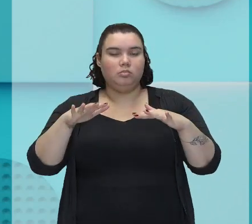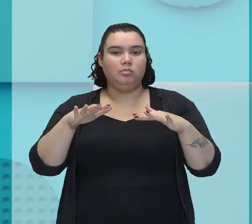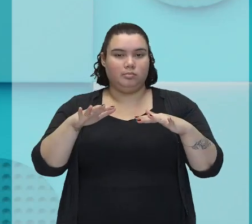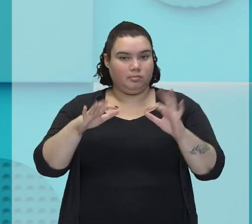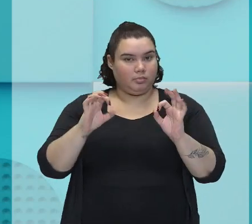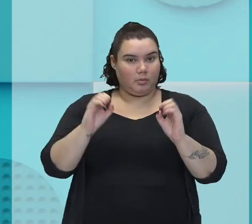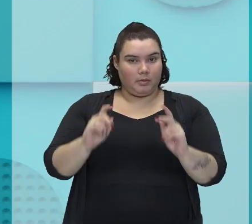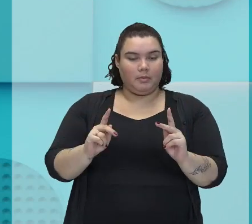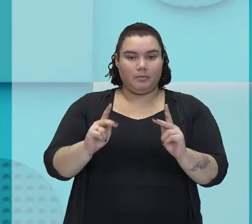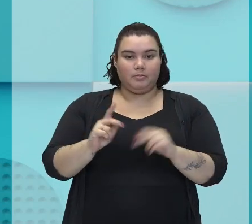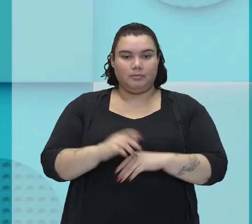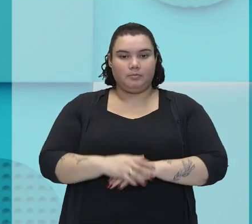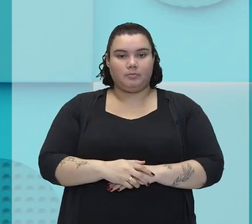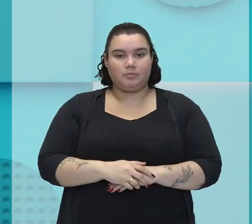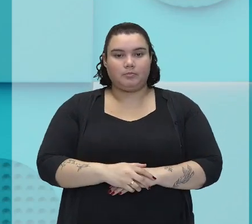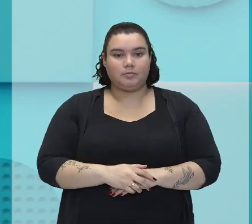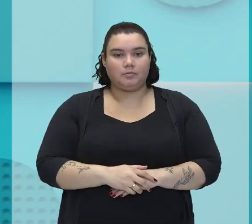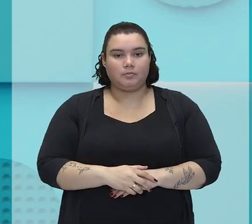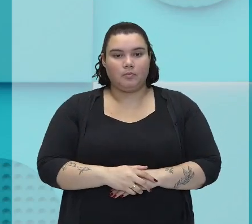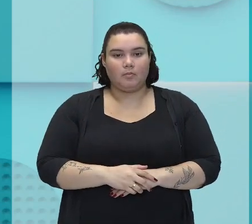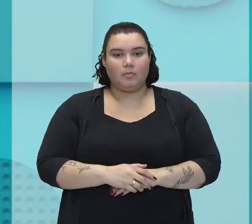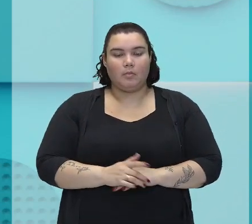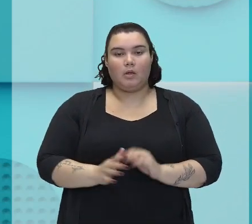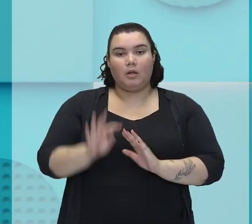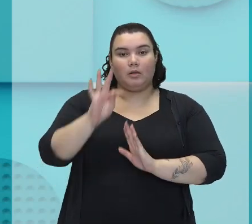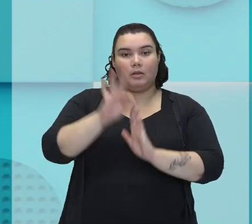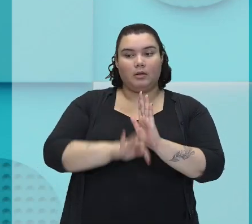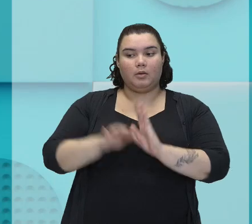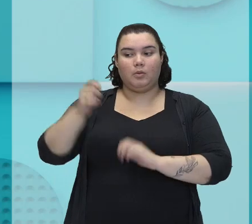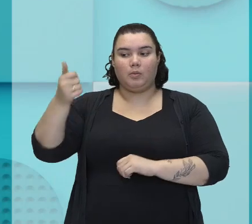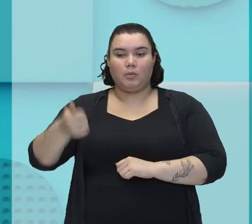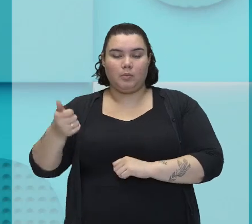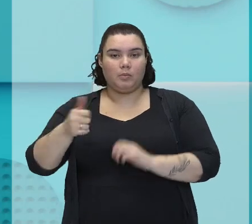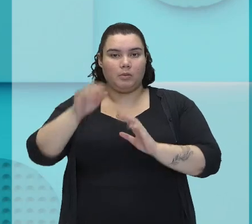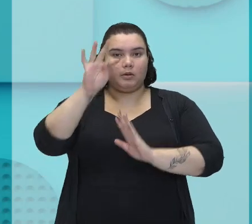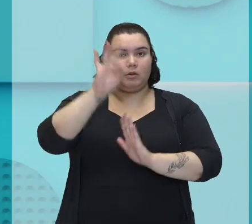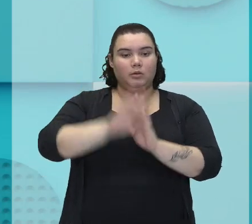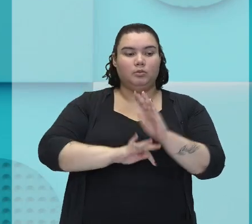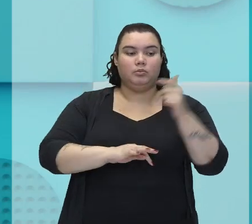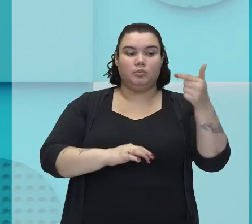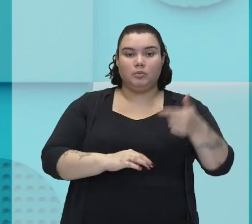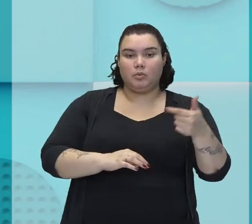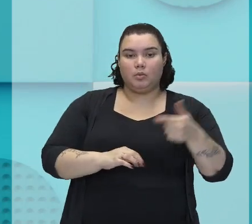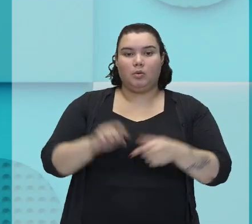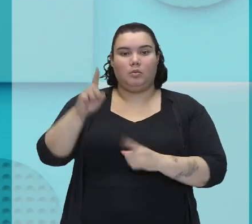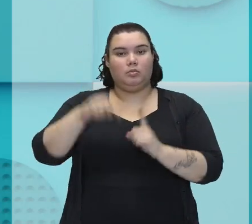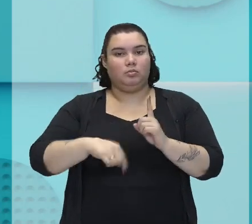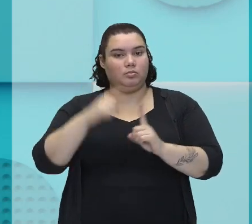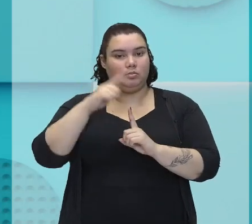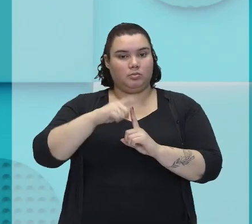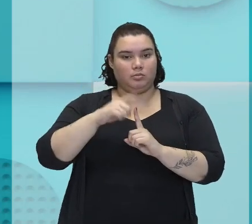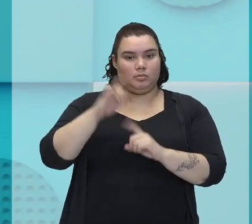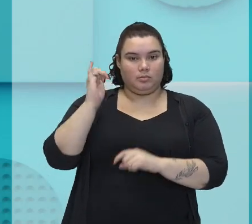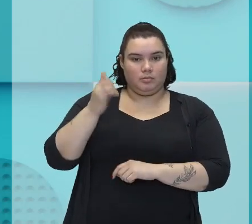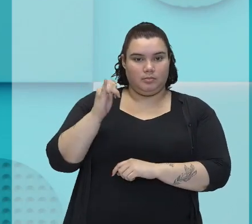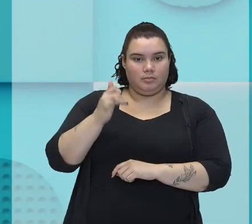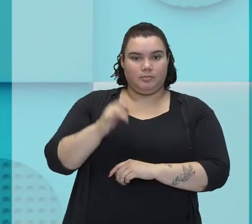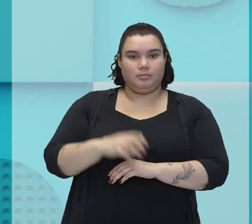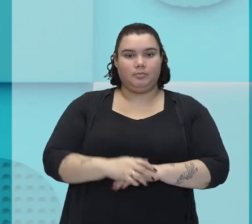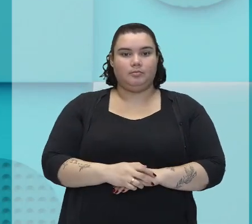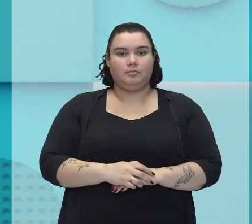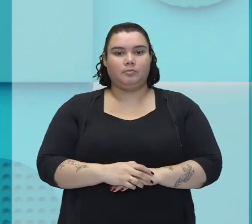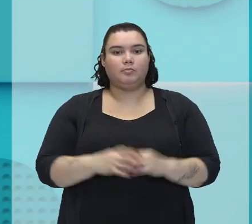Então, o nosso texto 1 e texto 2, observamos aí que é um tipo de narração. Vamos conhecer